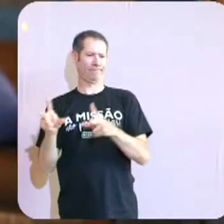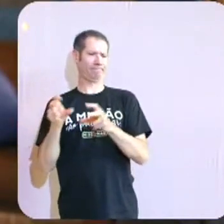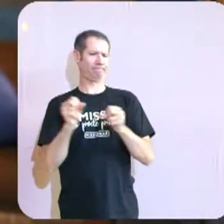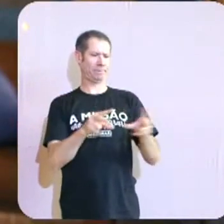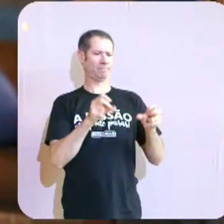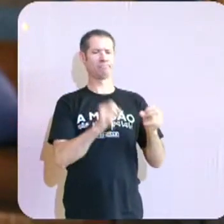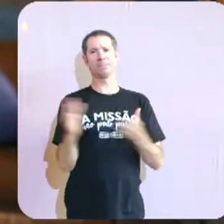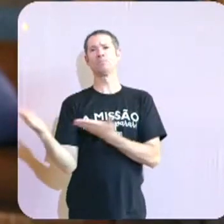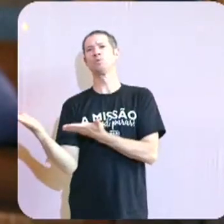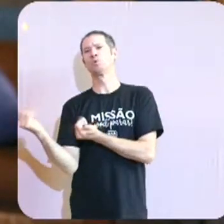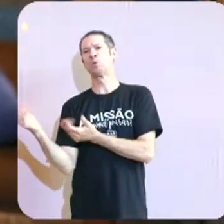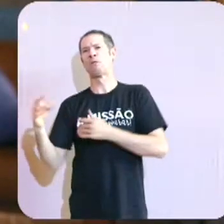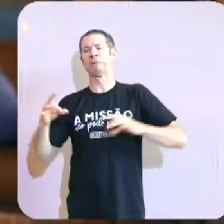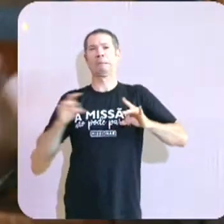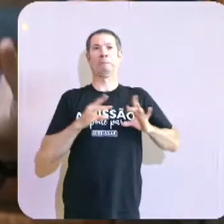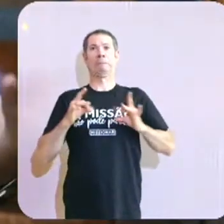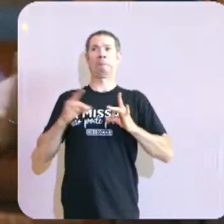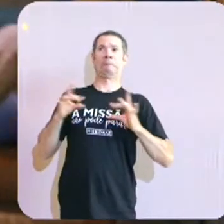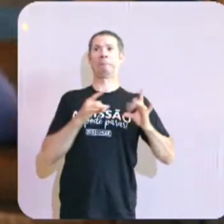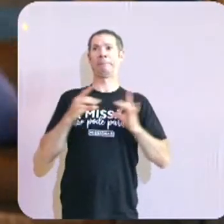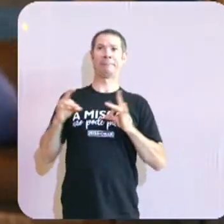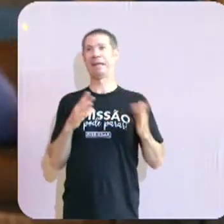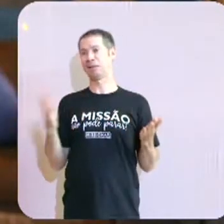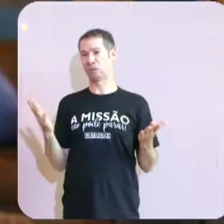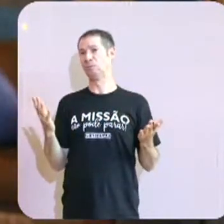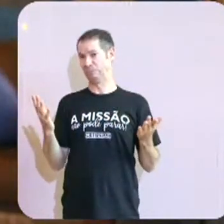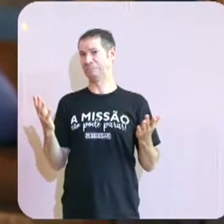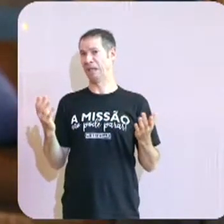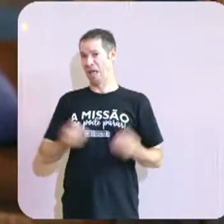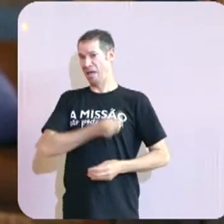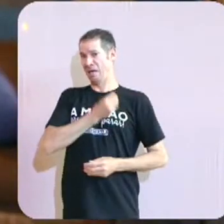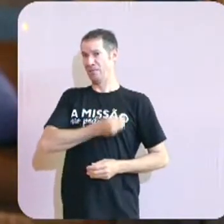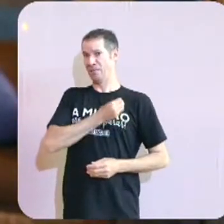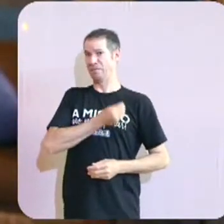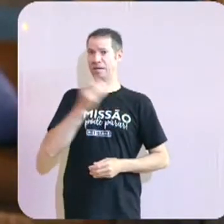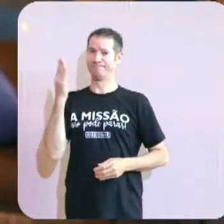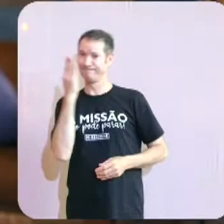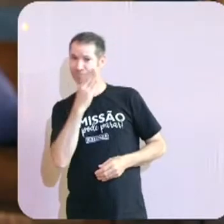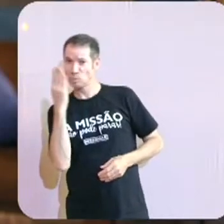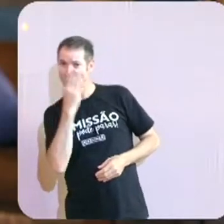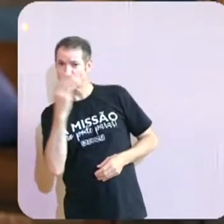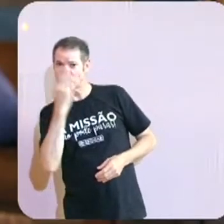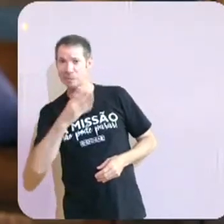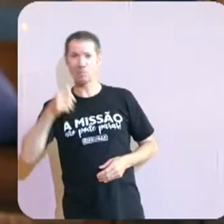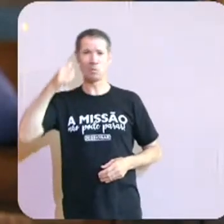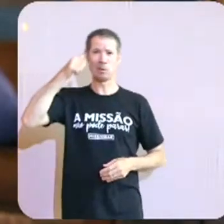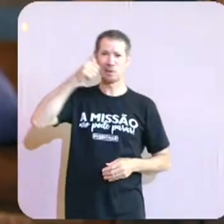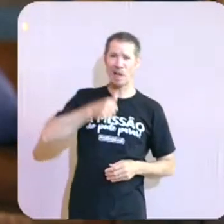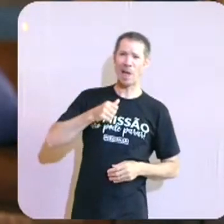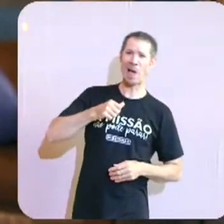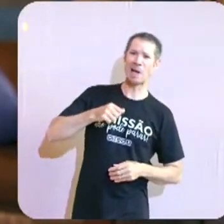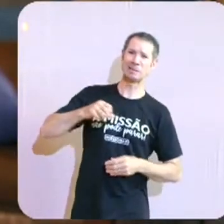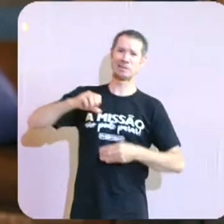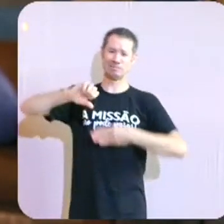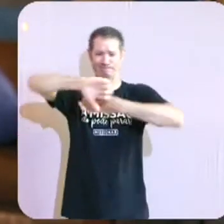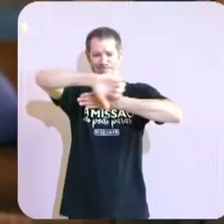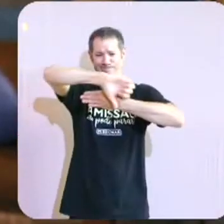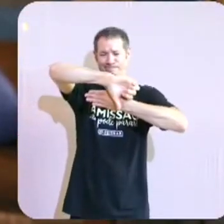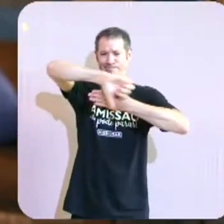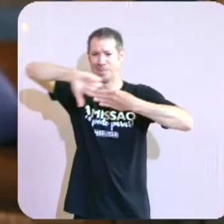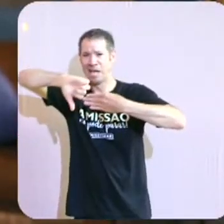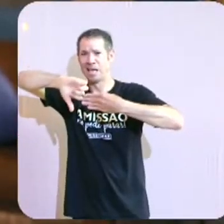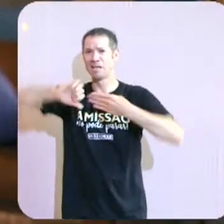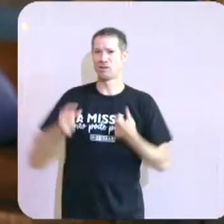Aquele jovem com tanto medo, ele então passa a viver na prostituição ali, com mulheres, imoralidades e com